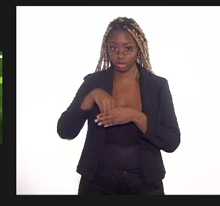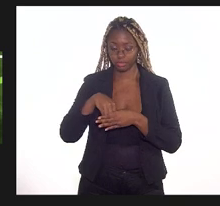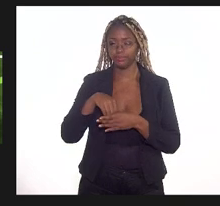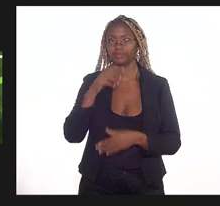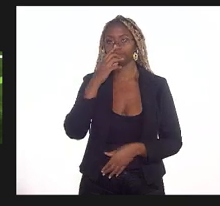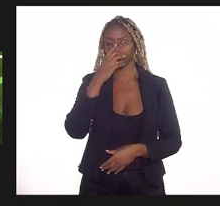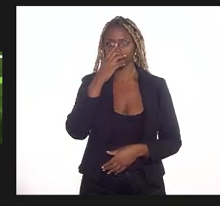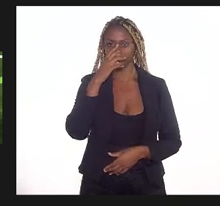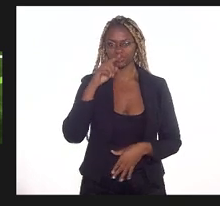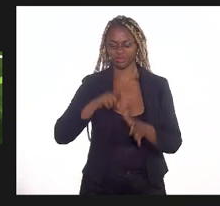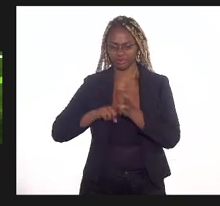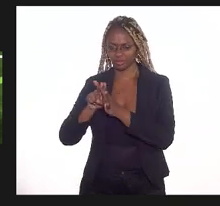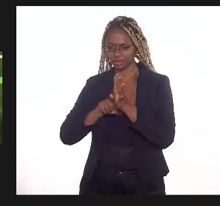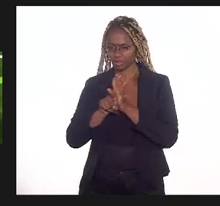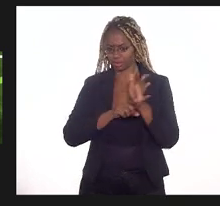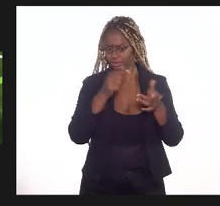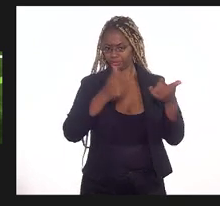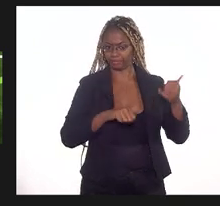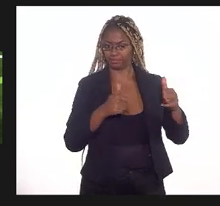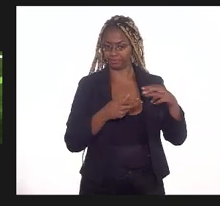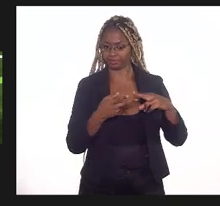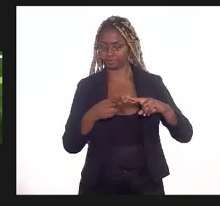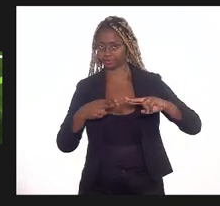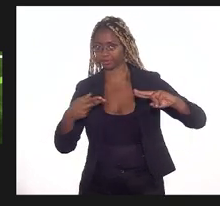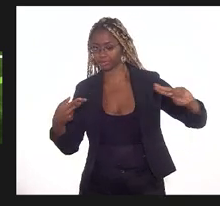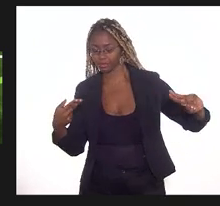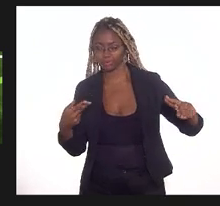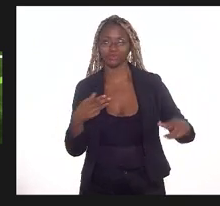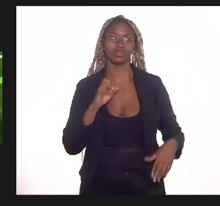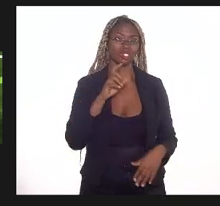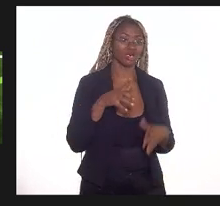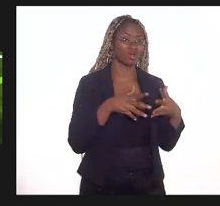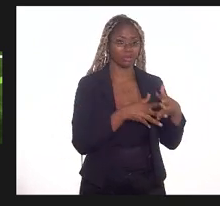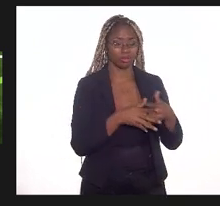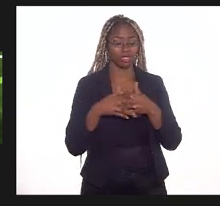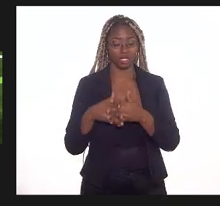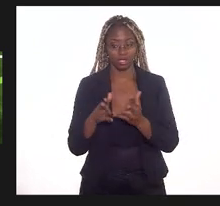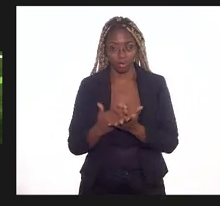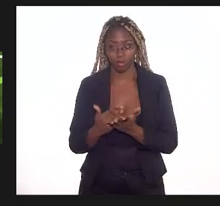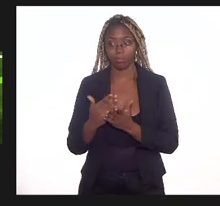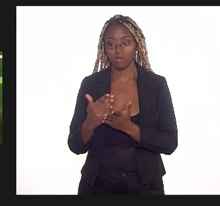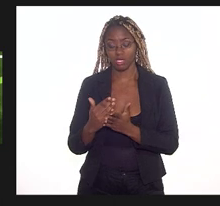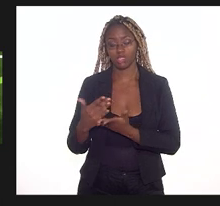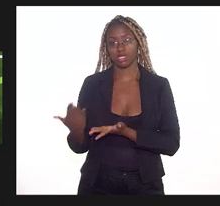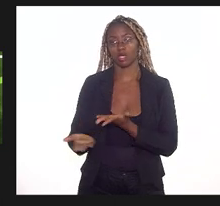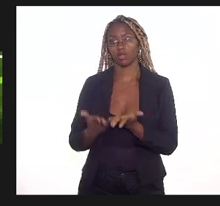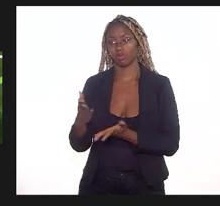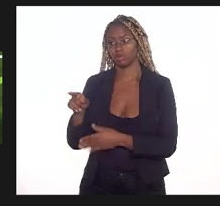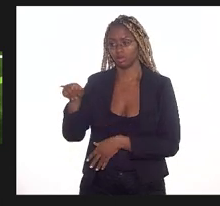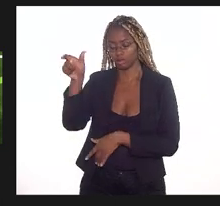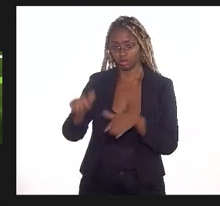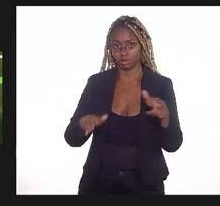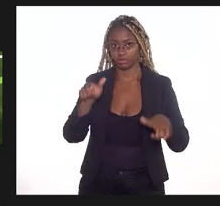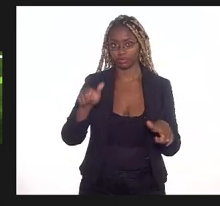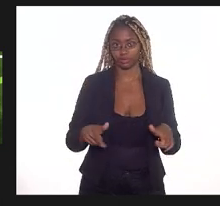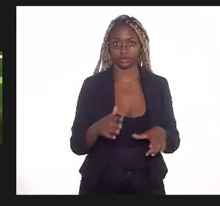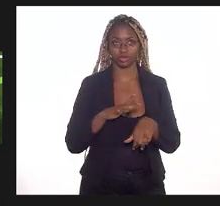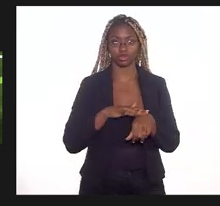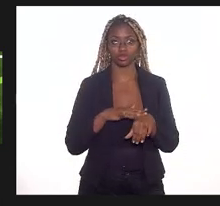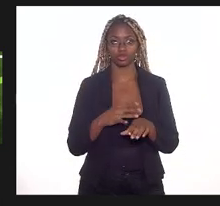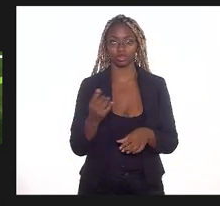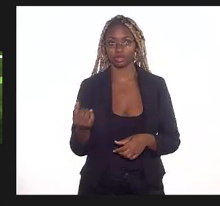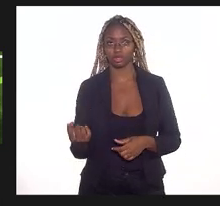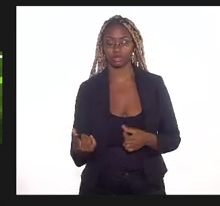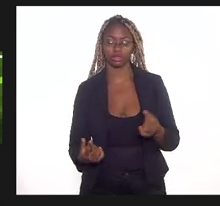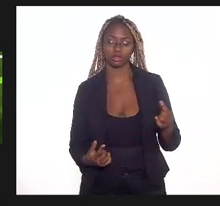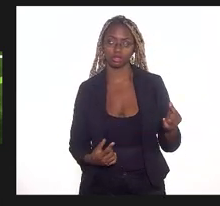diagnóstico genético é um grande gargalo para o início da linha de cuidado dos pacientes raros. Uma vez que a gente consiga